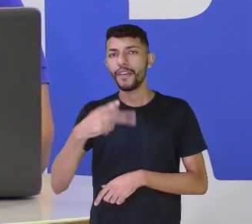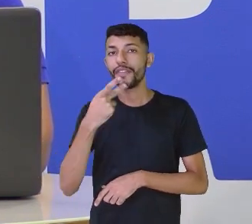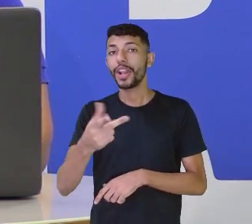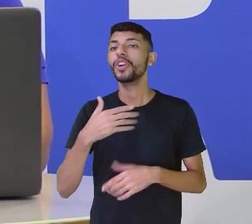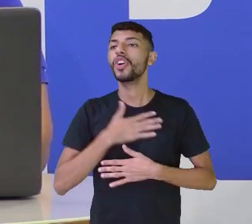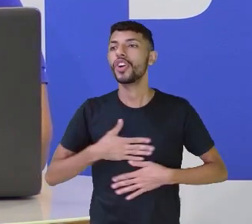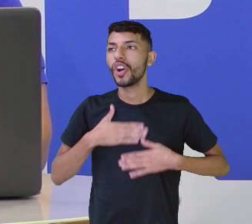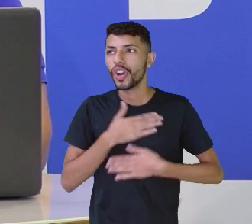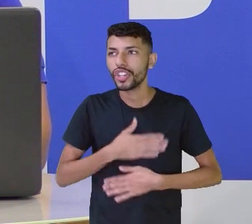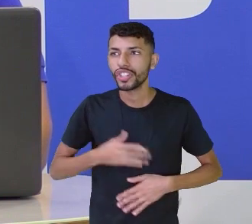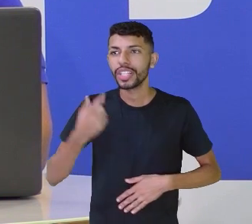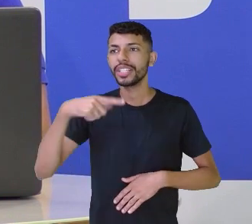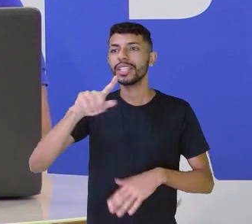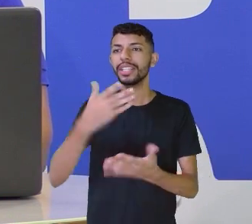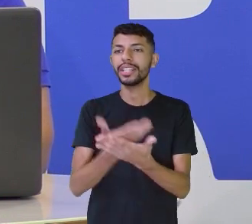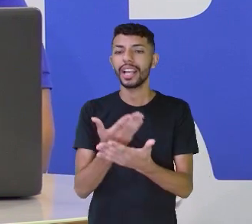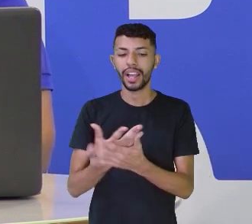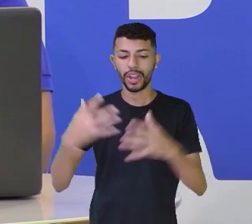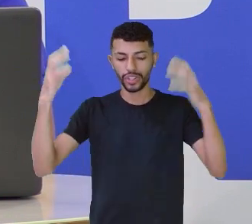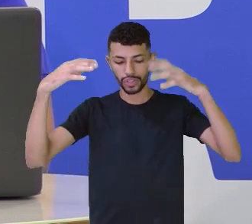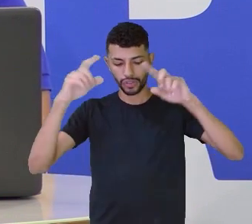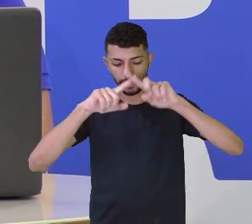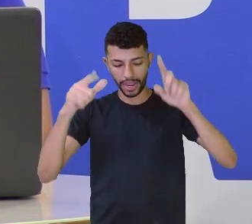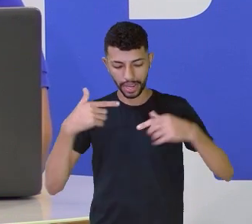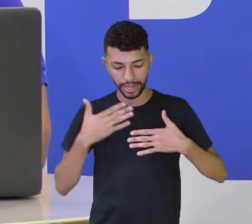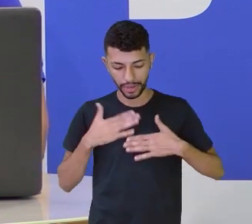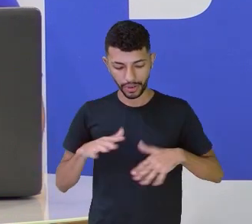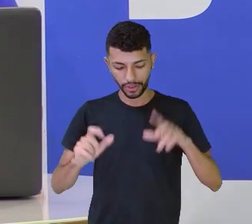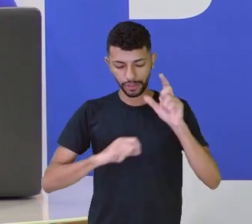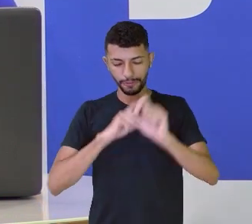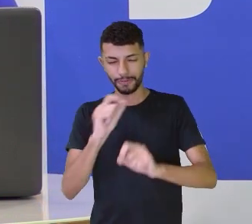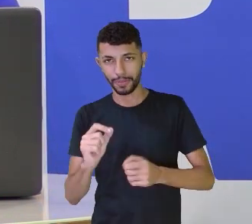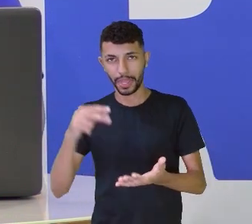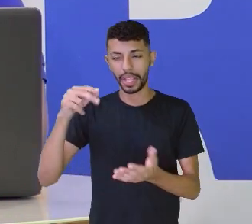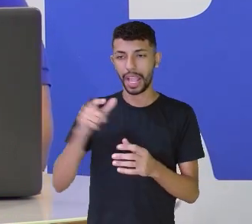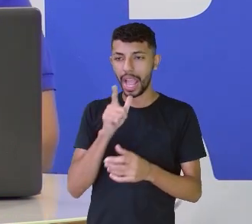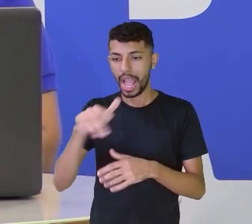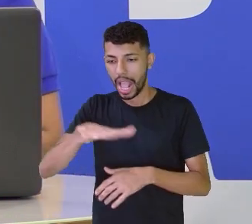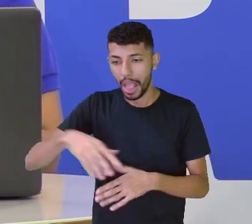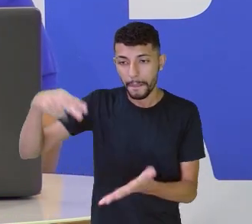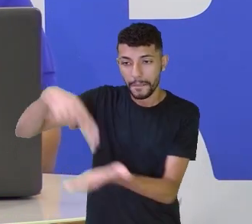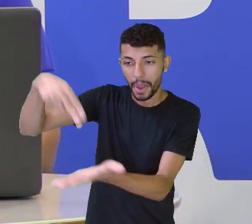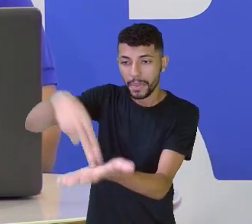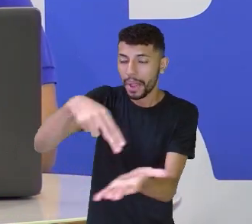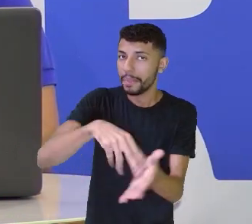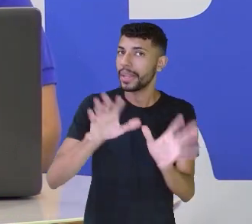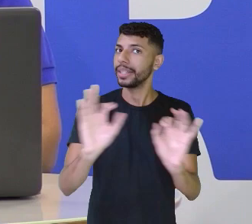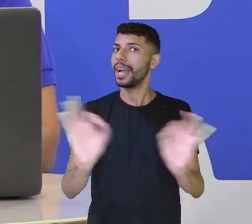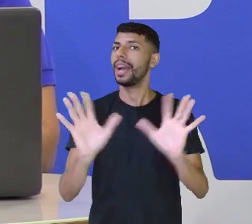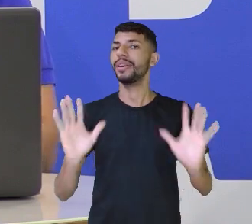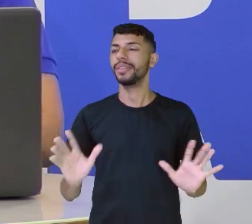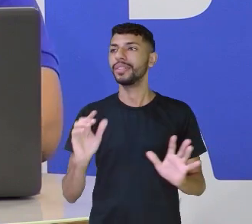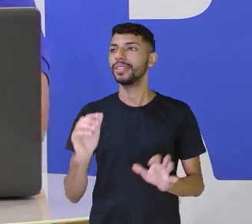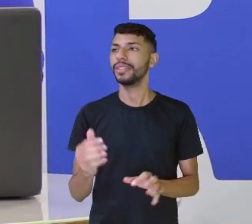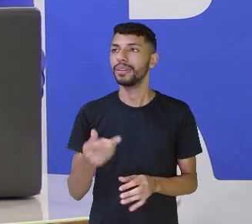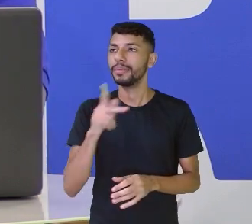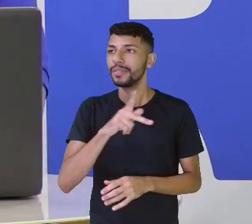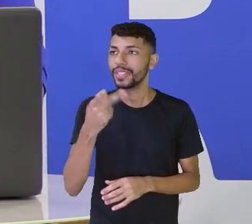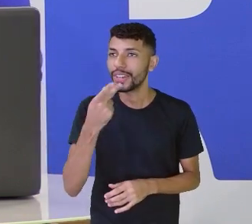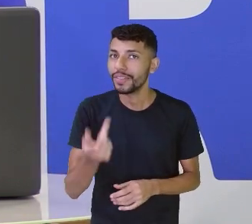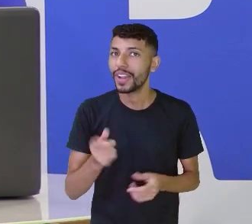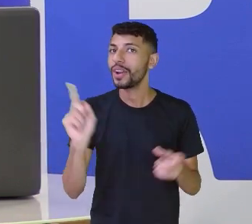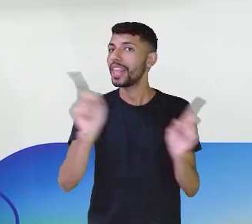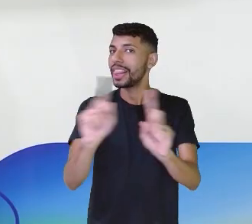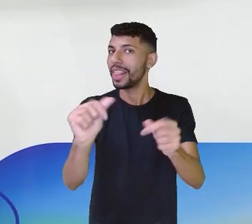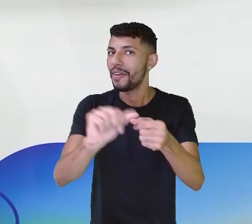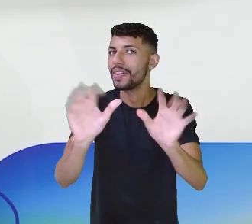chuva também. Só não vai pisar, feito ela pisava, né? Se sua mãe estiver aí na sala assistindo, olha, mãe, a professora disse para ele não fazer isso, viu?